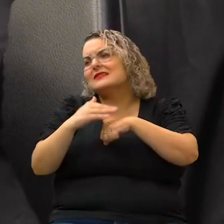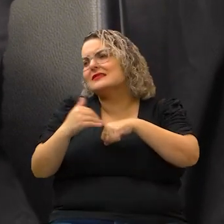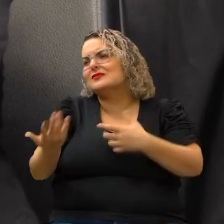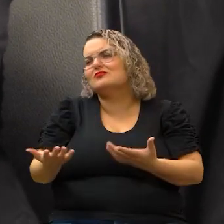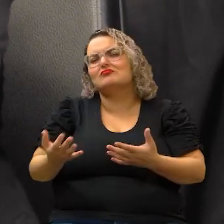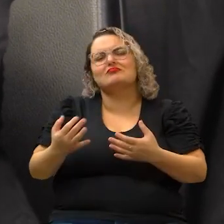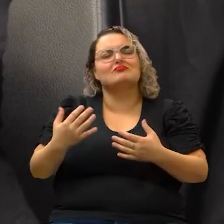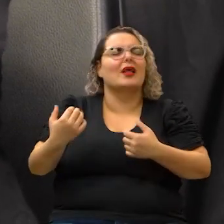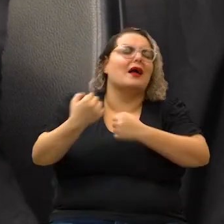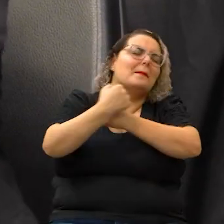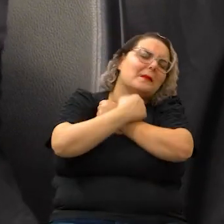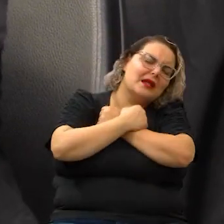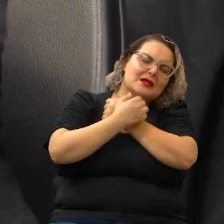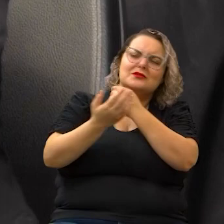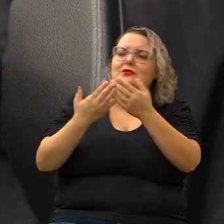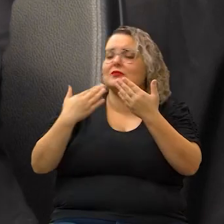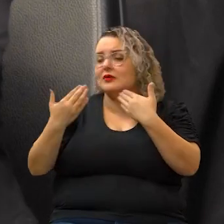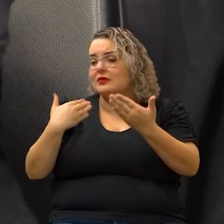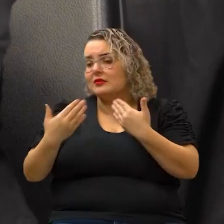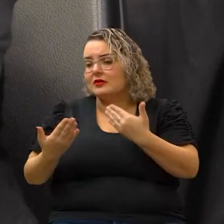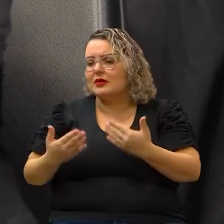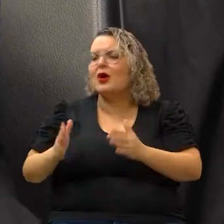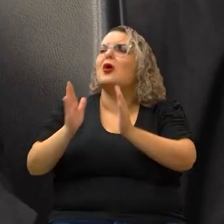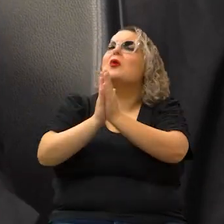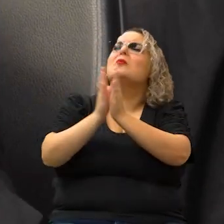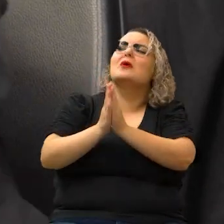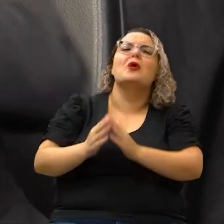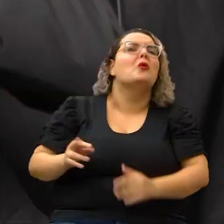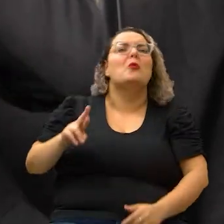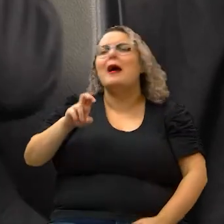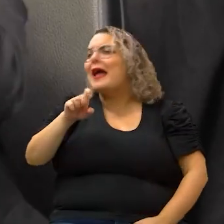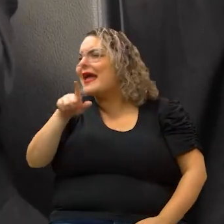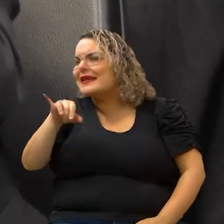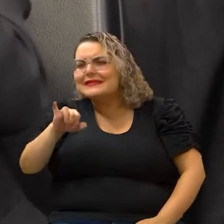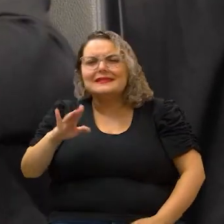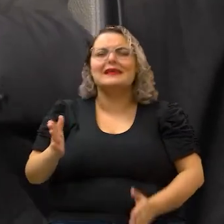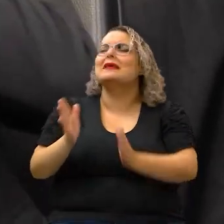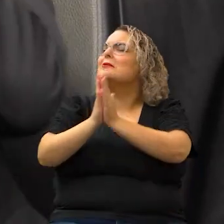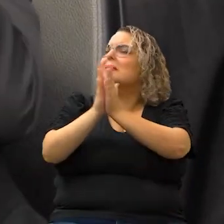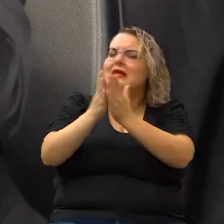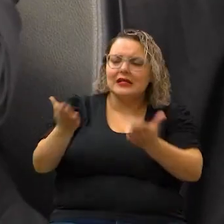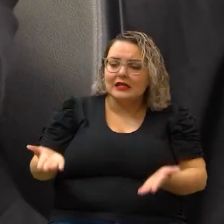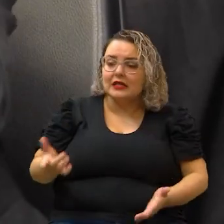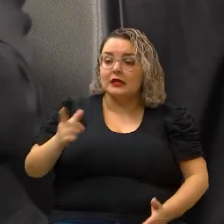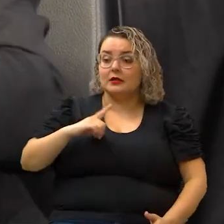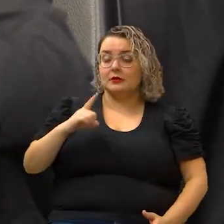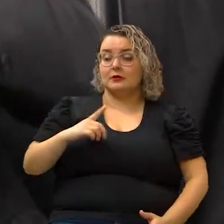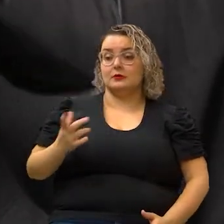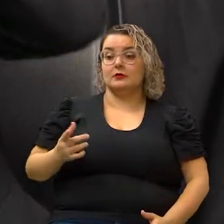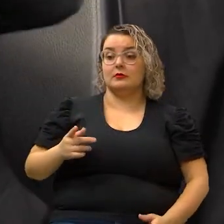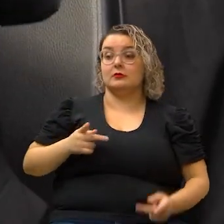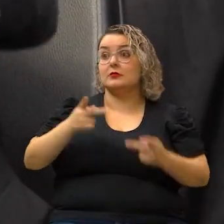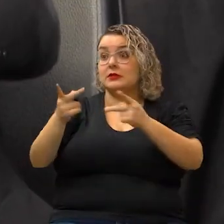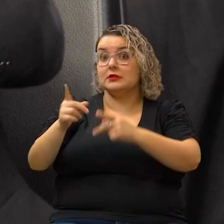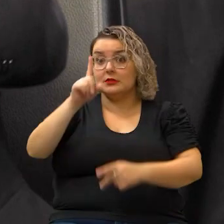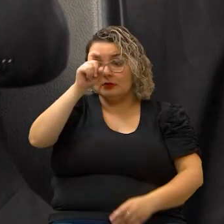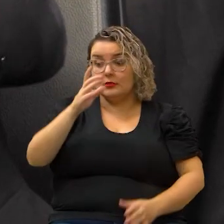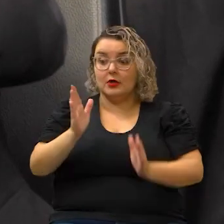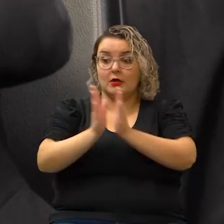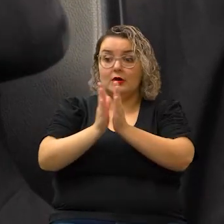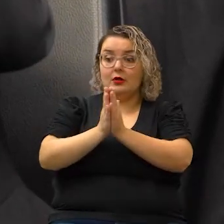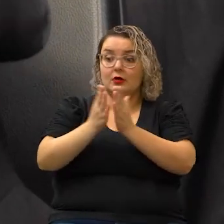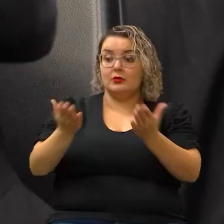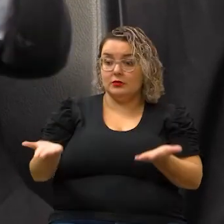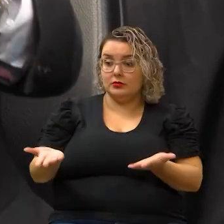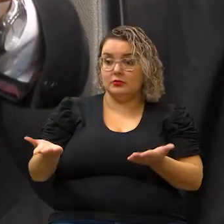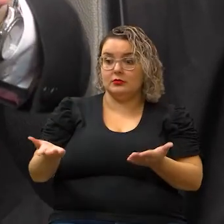extremamente carinhosas, elegantes, abraçam, conversam. Olha, orei por você, rezei por você. Olha, teve gente que veio até no hospital